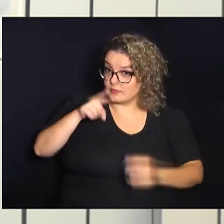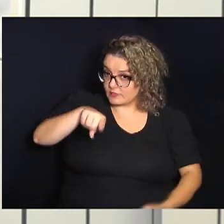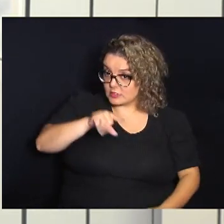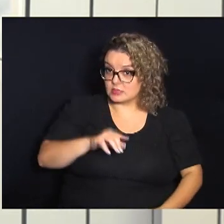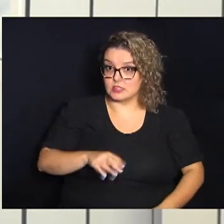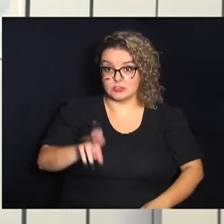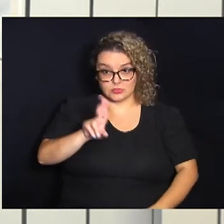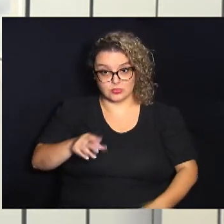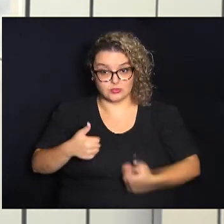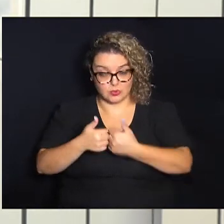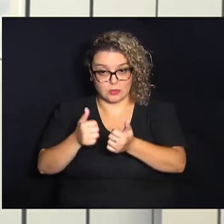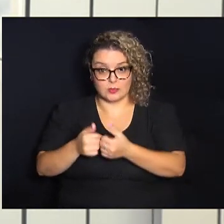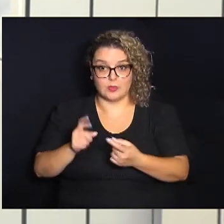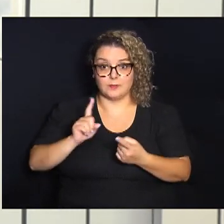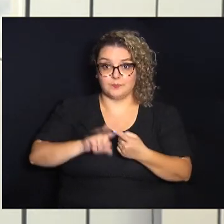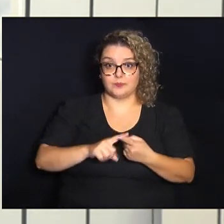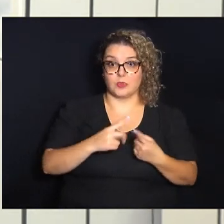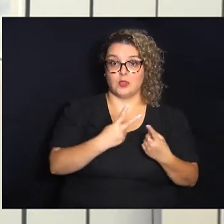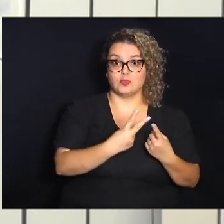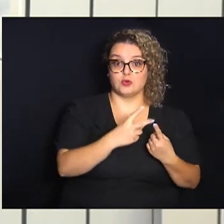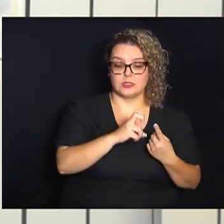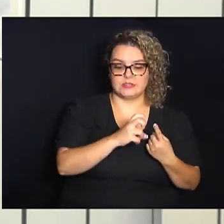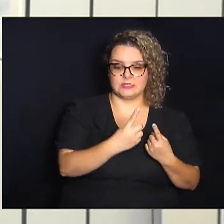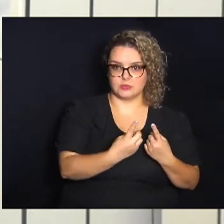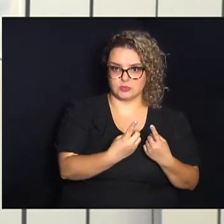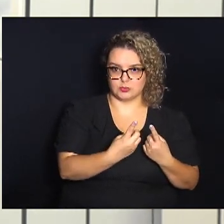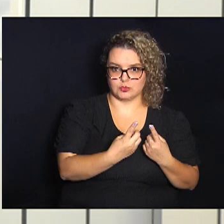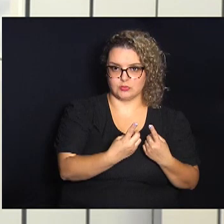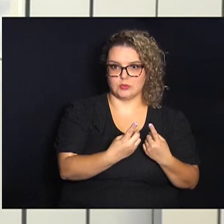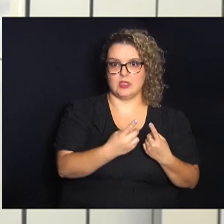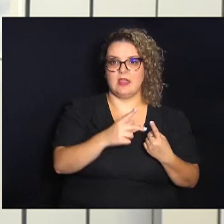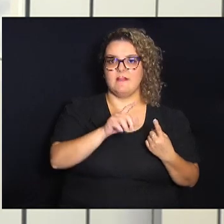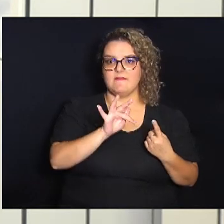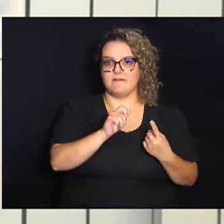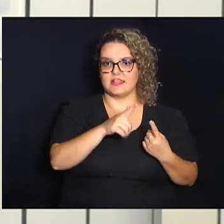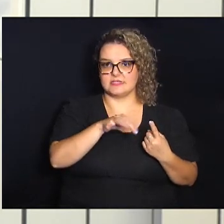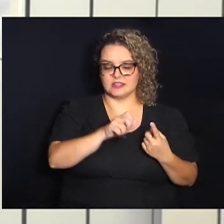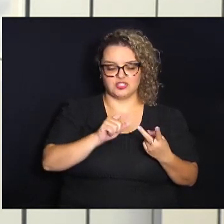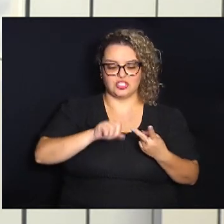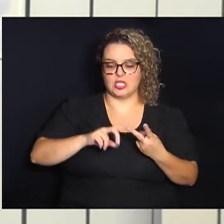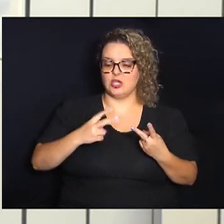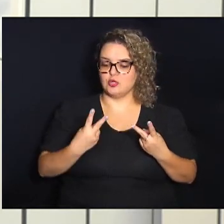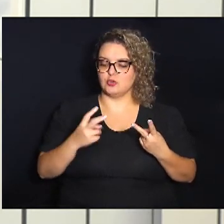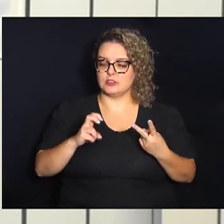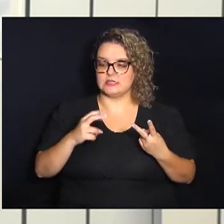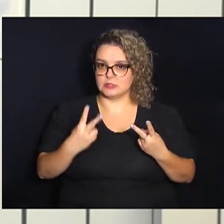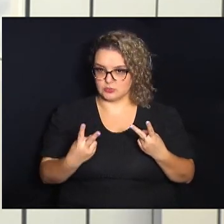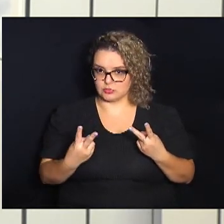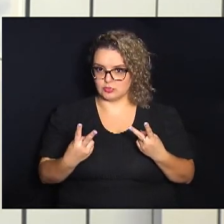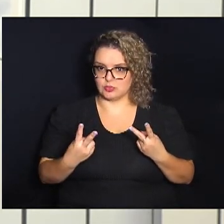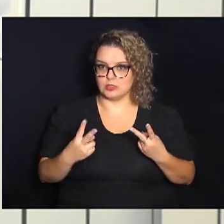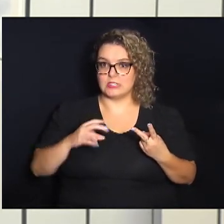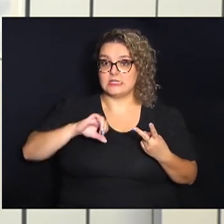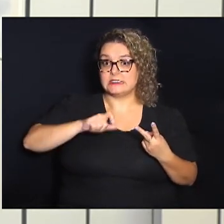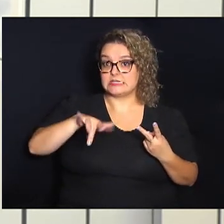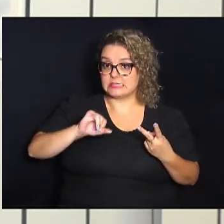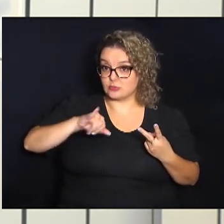transporte público. Linha 251, Parque Fazendinha, 252, Parque São